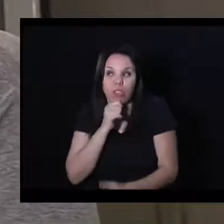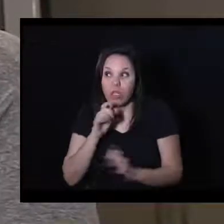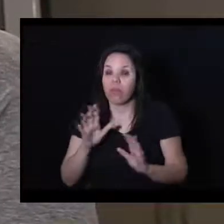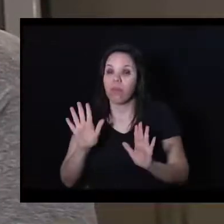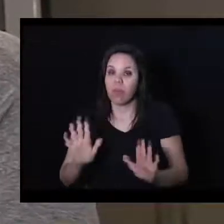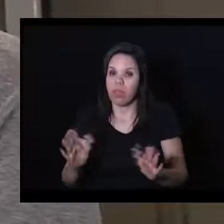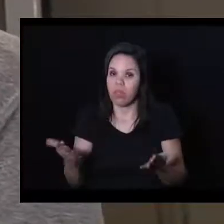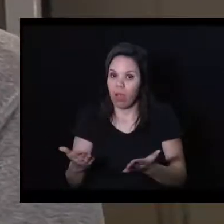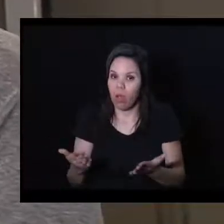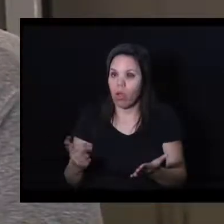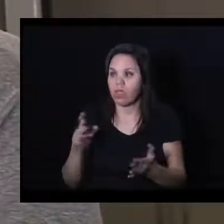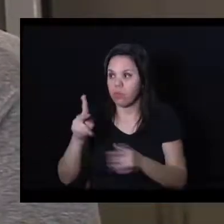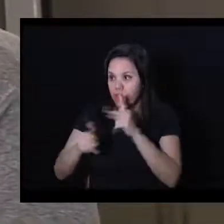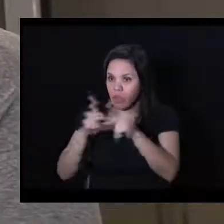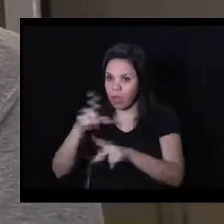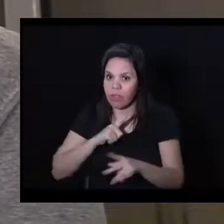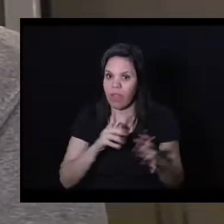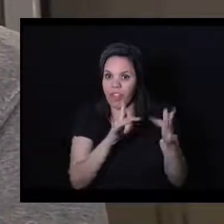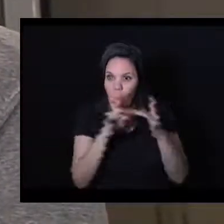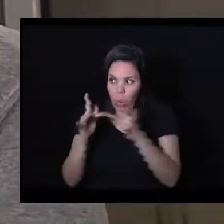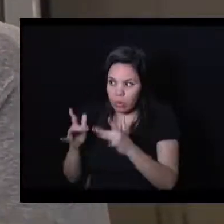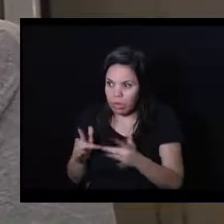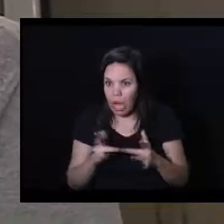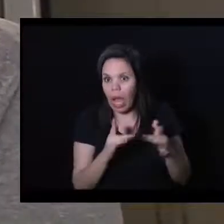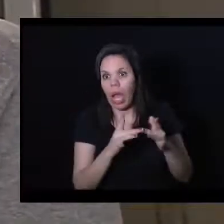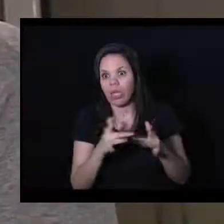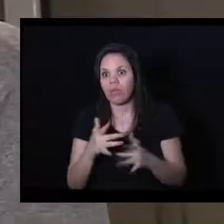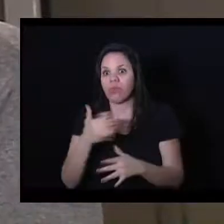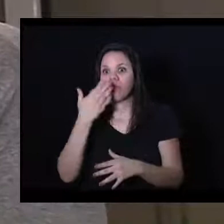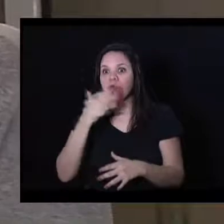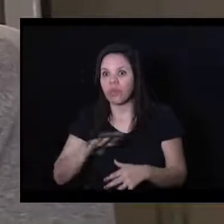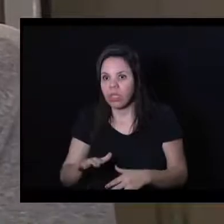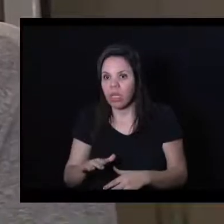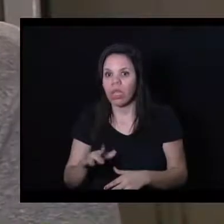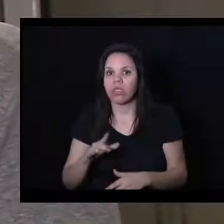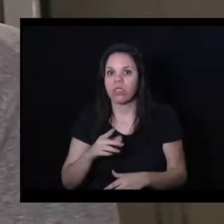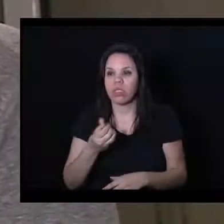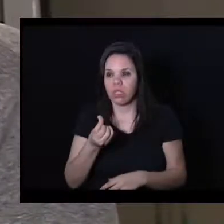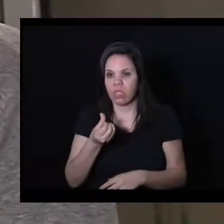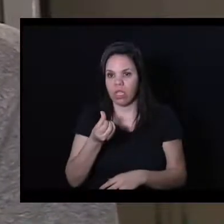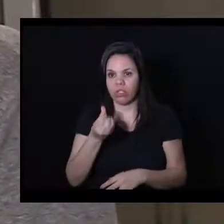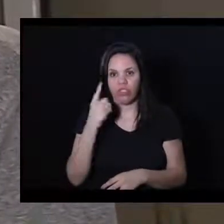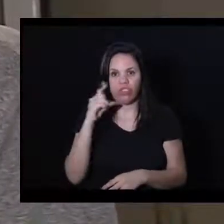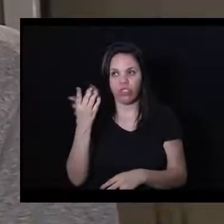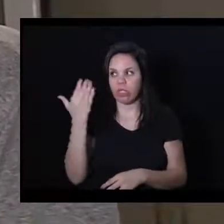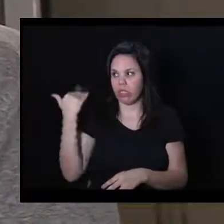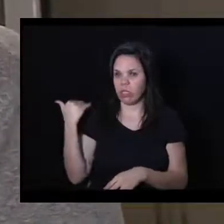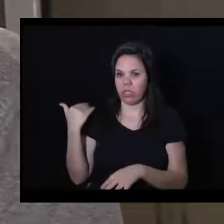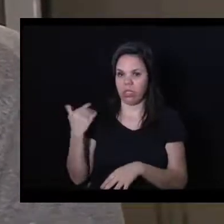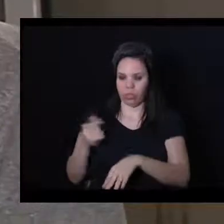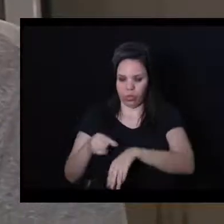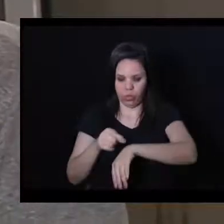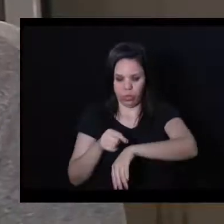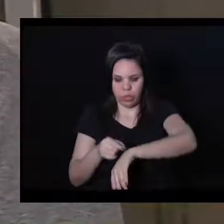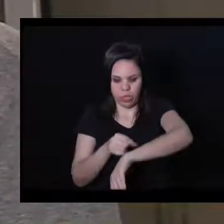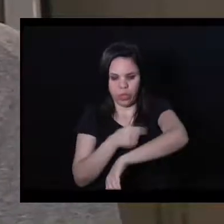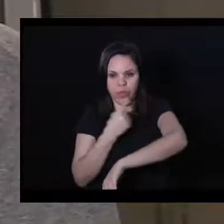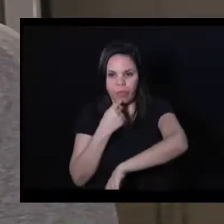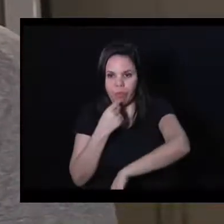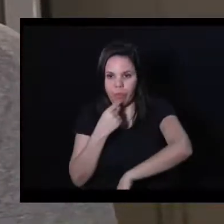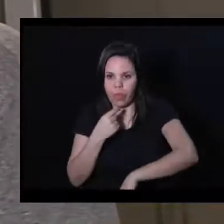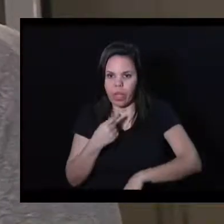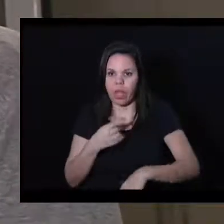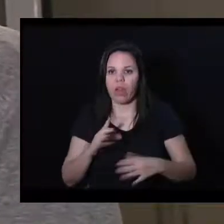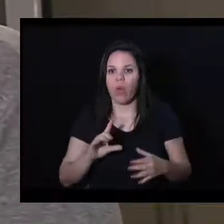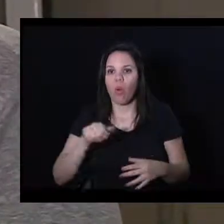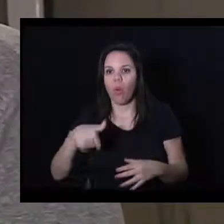que tiveram contato com essas crianças 6 dias antes das manchas vermelhas no corpo, até 4 dias